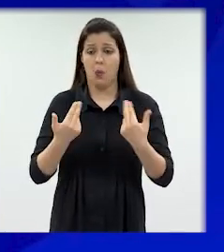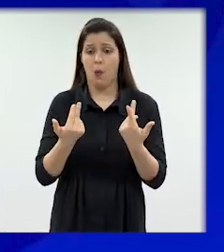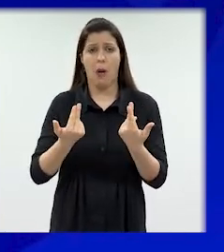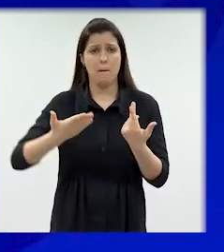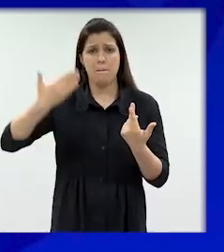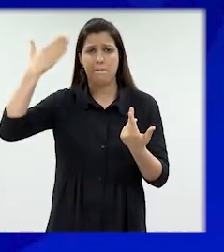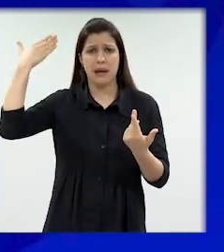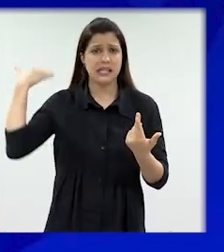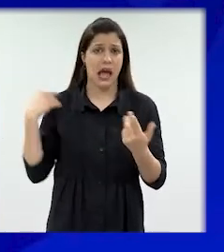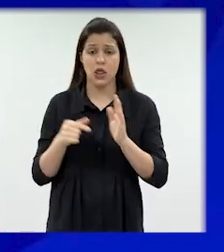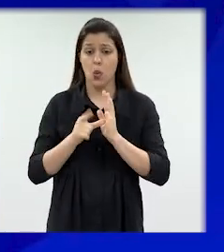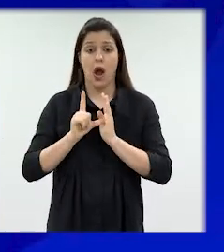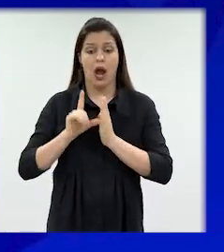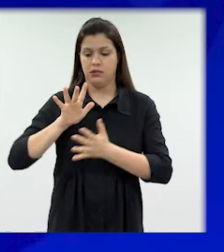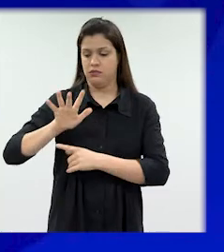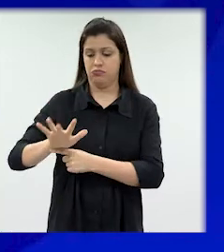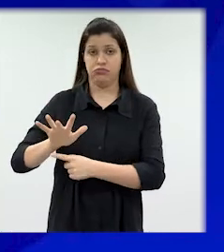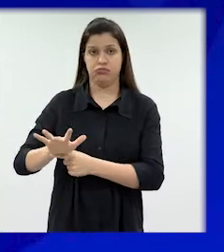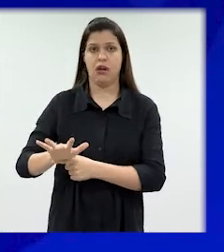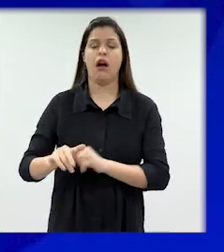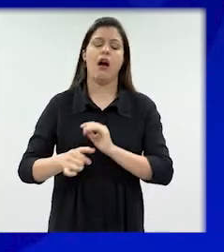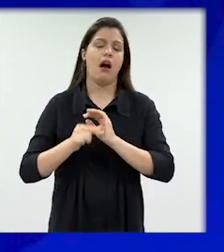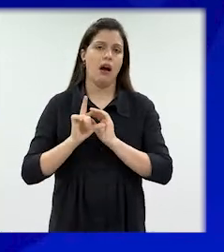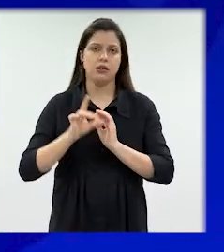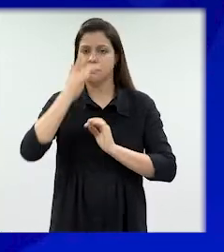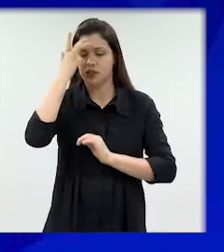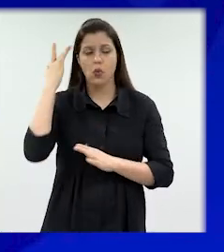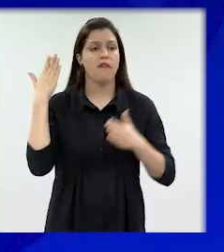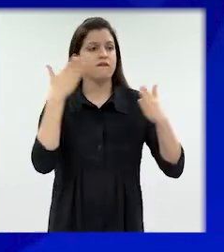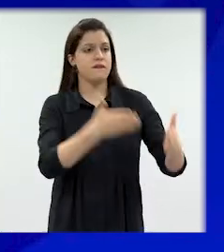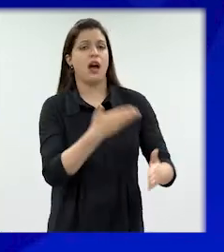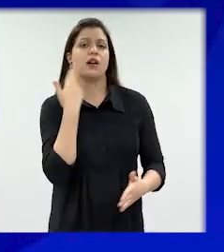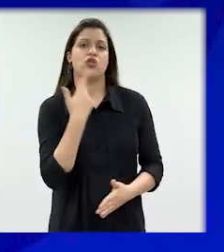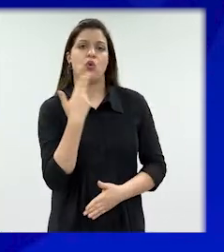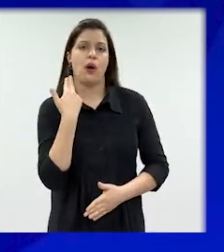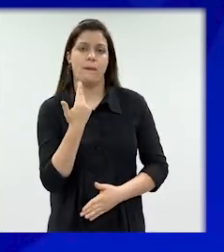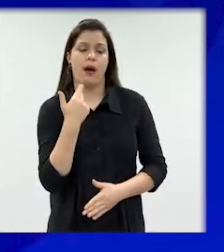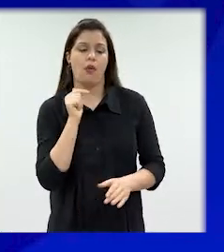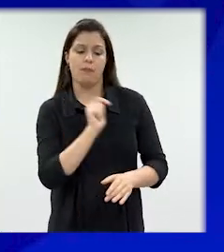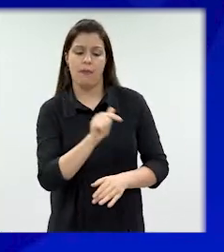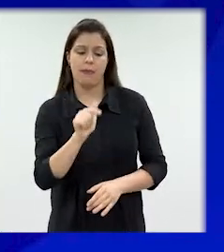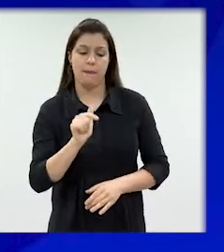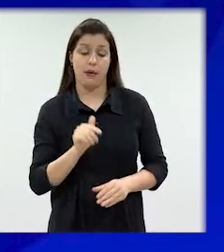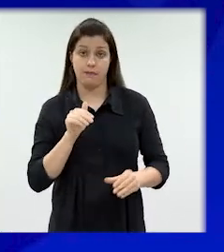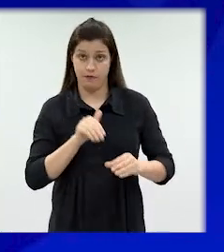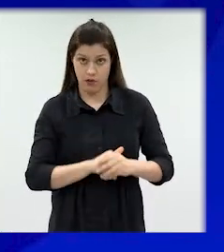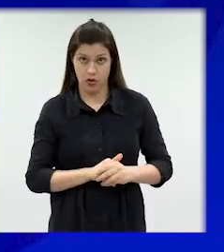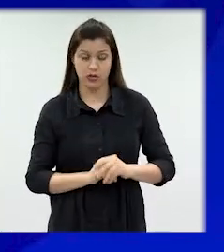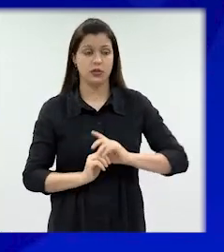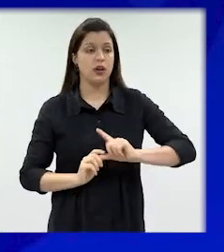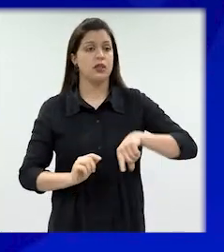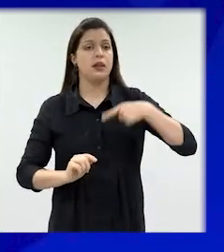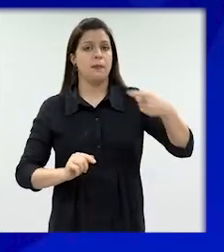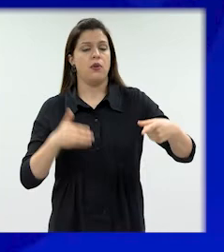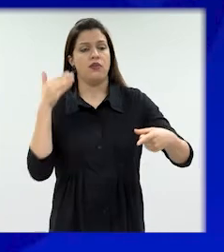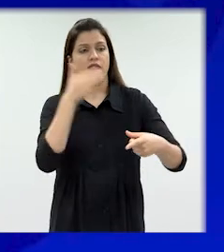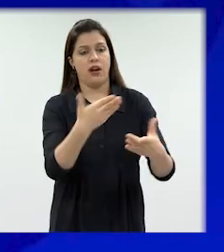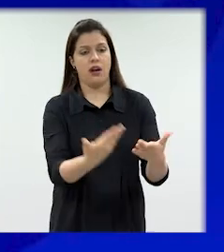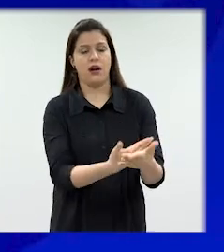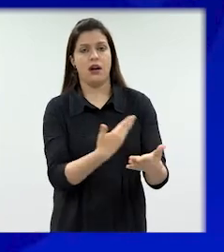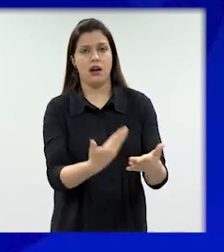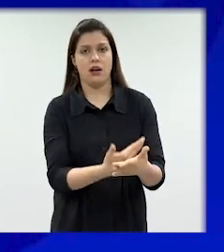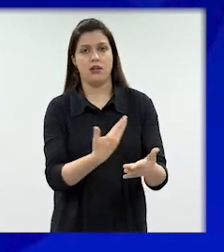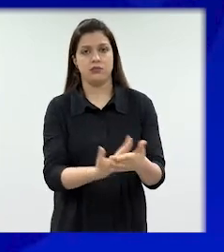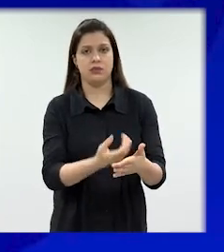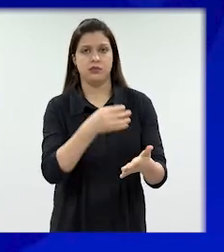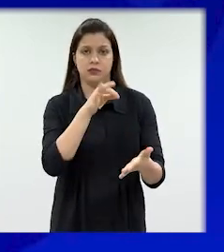sempre antes da biometria, e então o eleitor vai ao local e digita o seu voto e então prossegue a